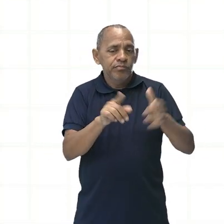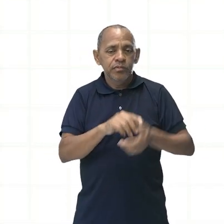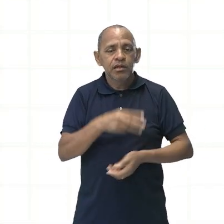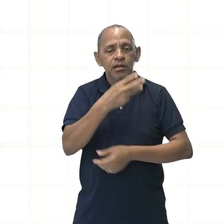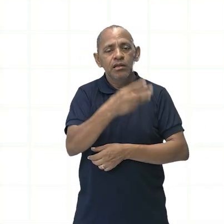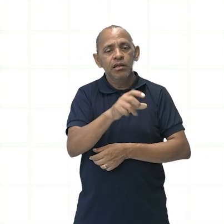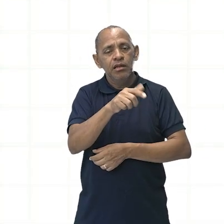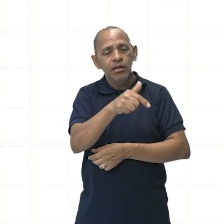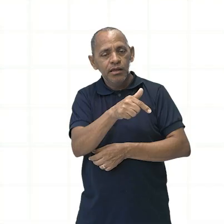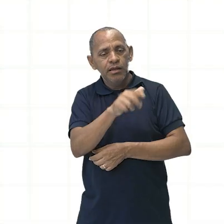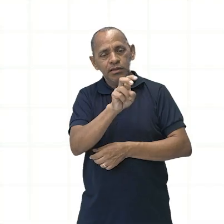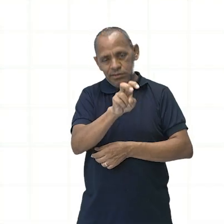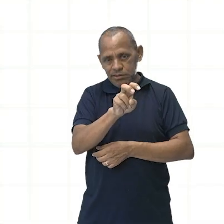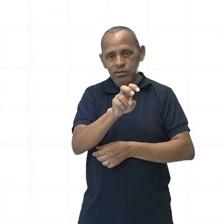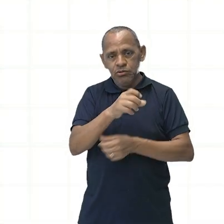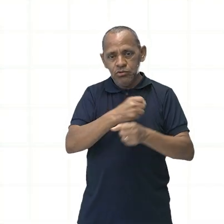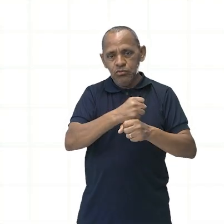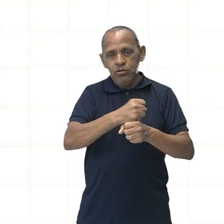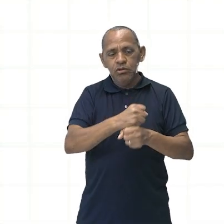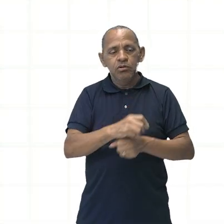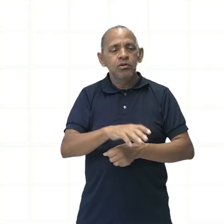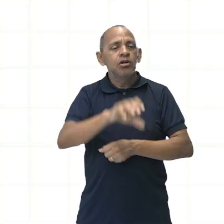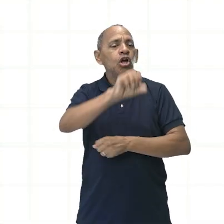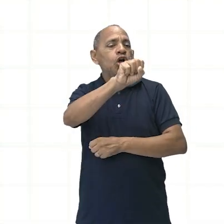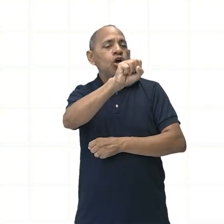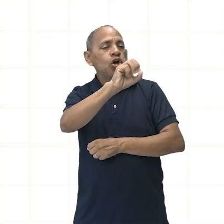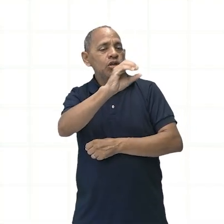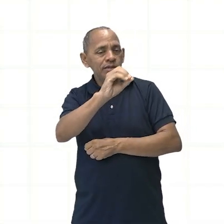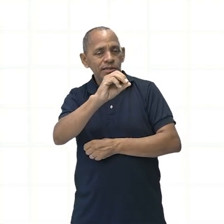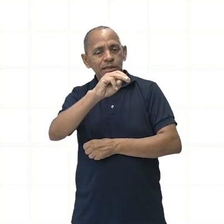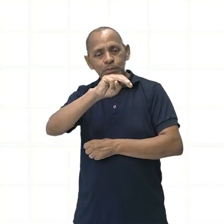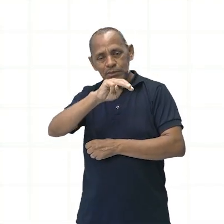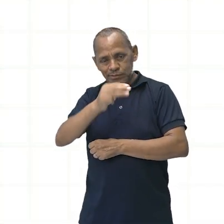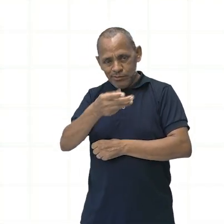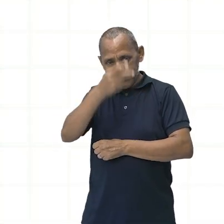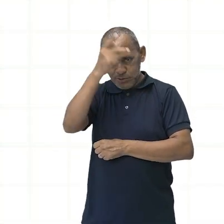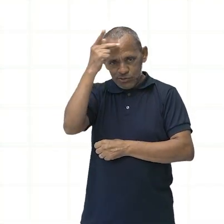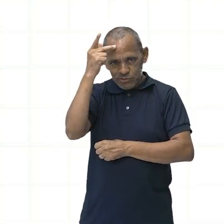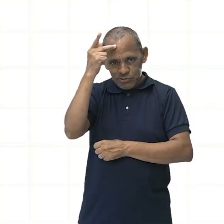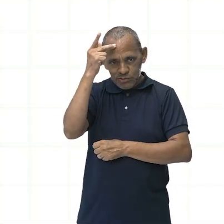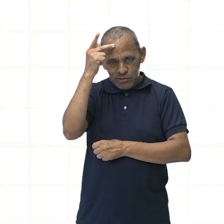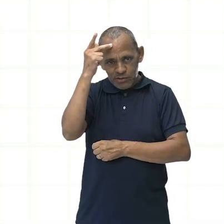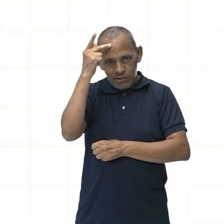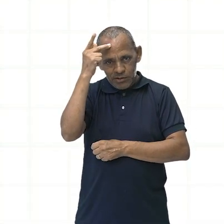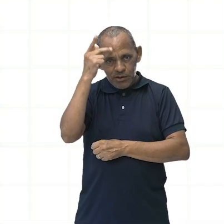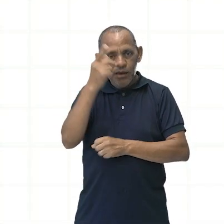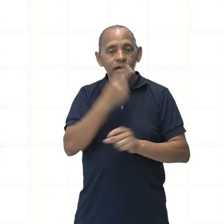365 canudos por ano, 80 milhões de pessoas. Pelos